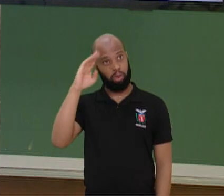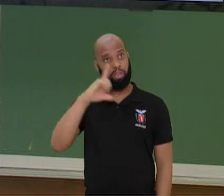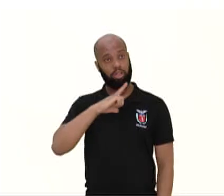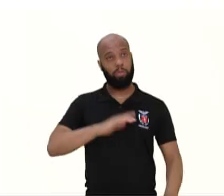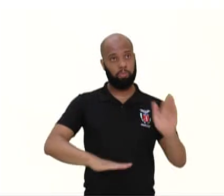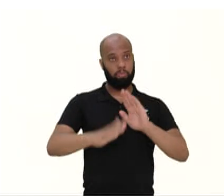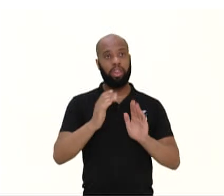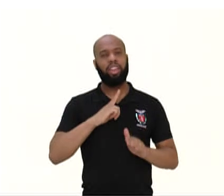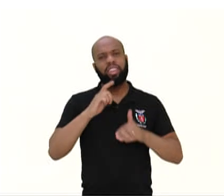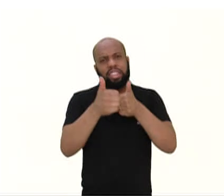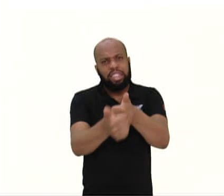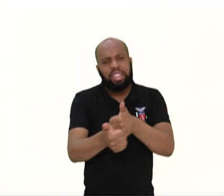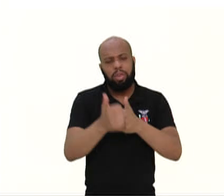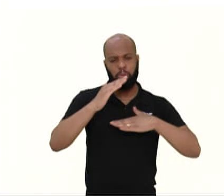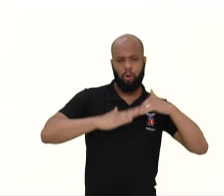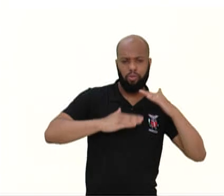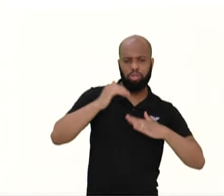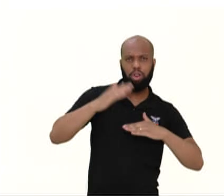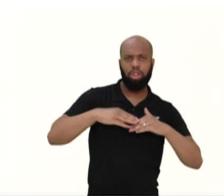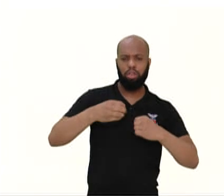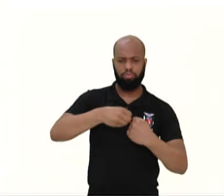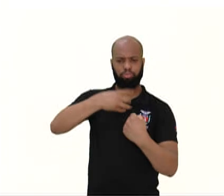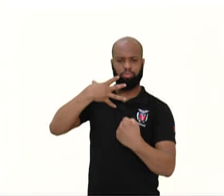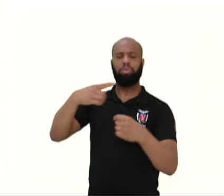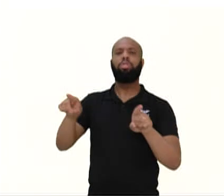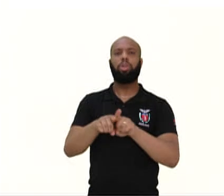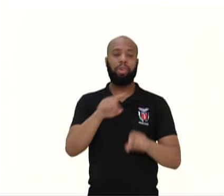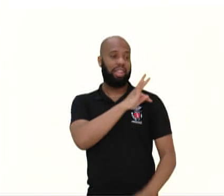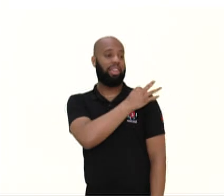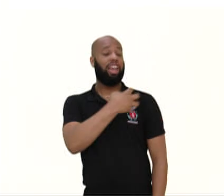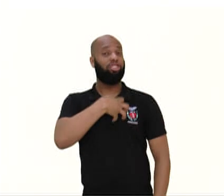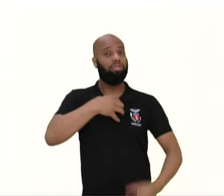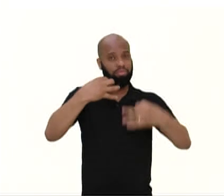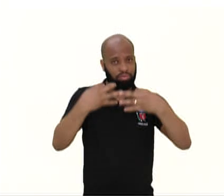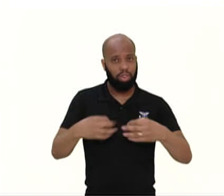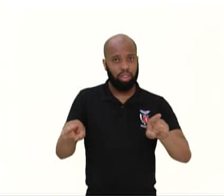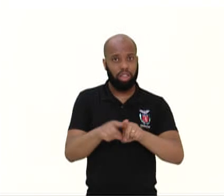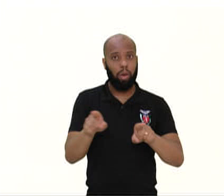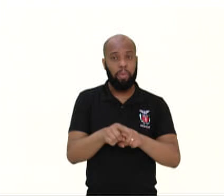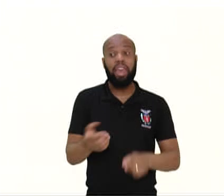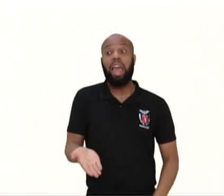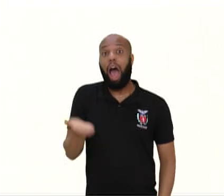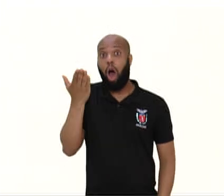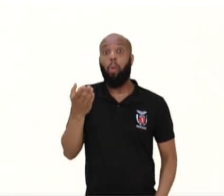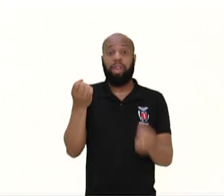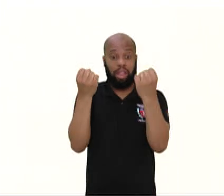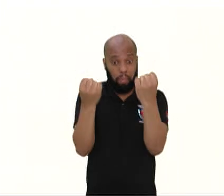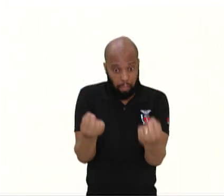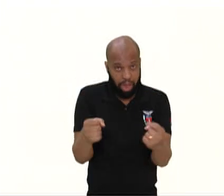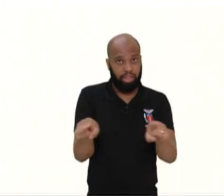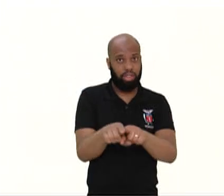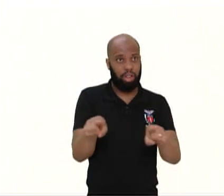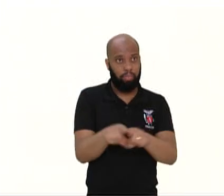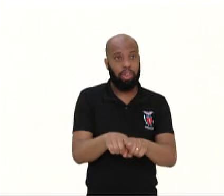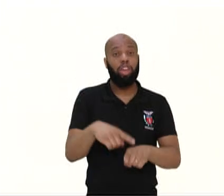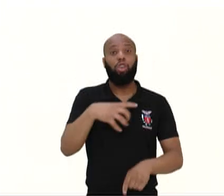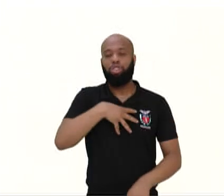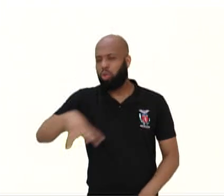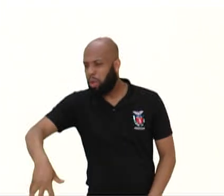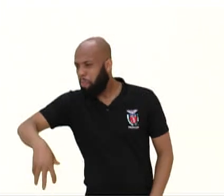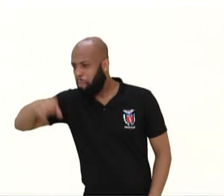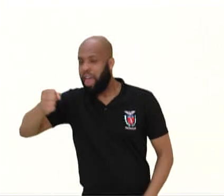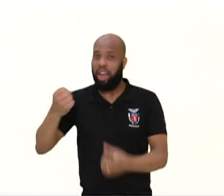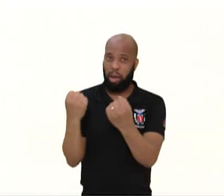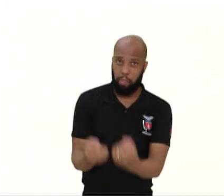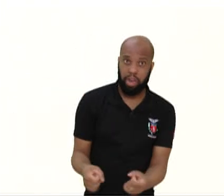ser consideradas. Então, seguir as orientações de um profissional, técnica de execução, progressão nas cargas, manejo das cargas dos